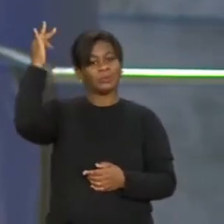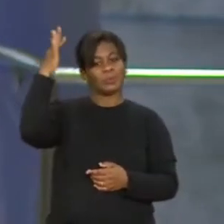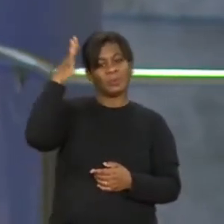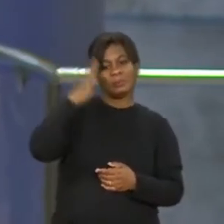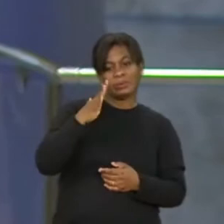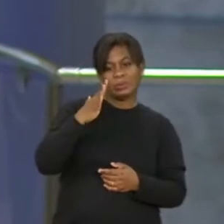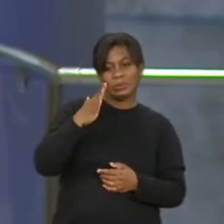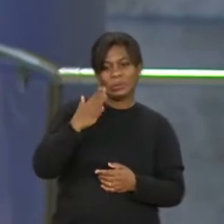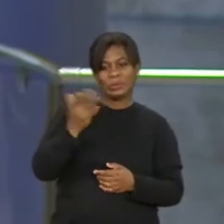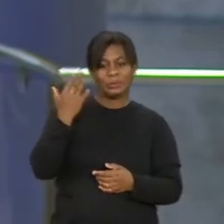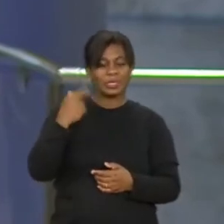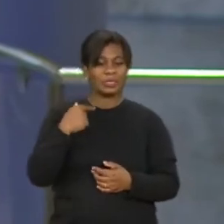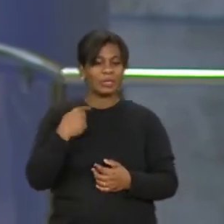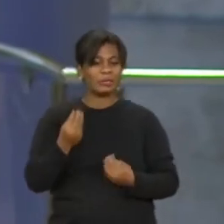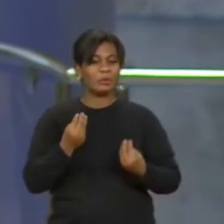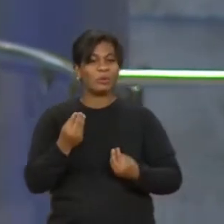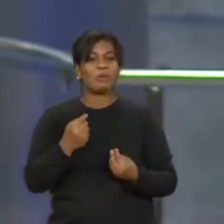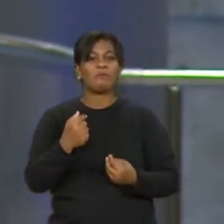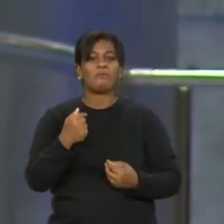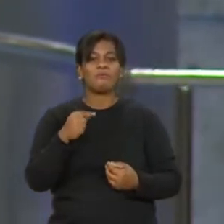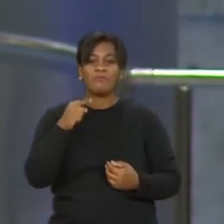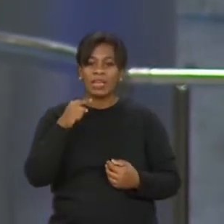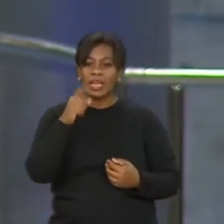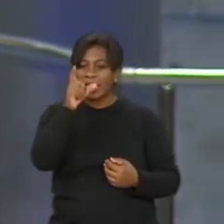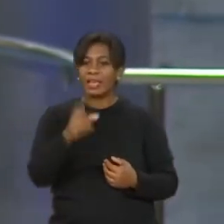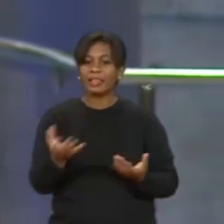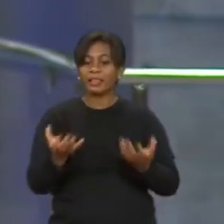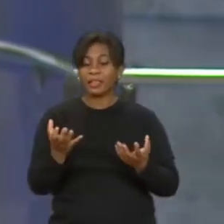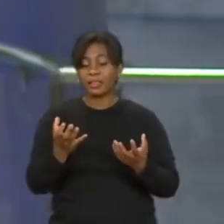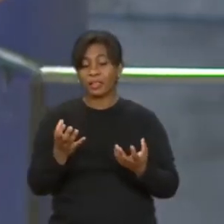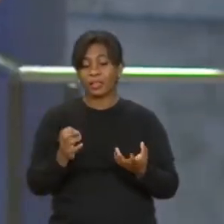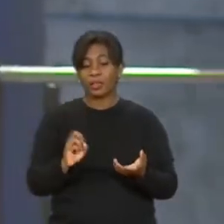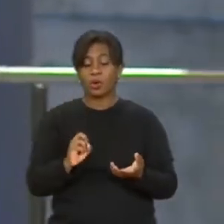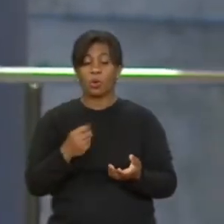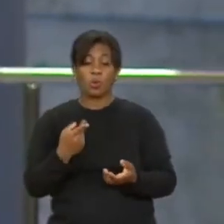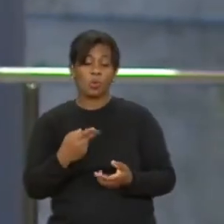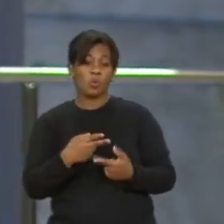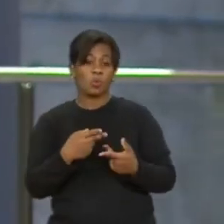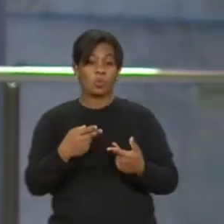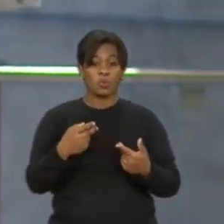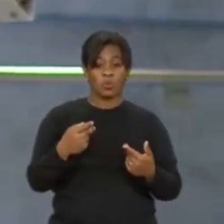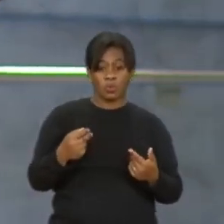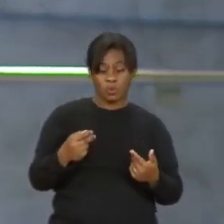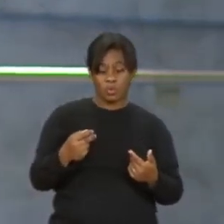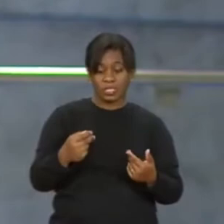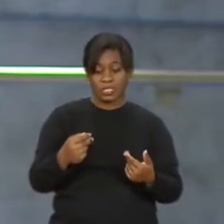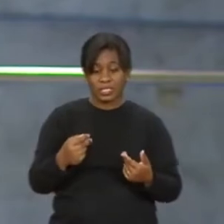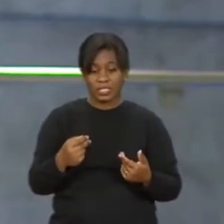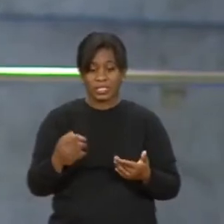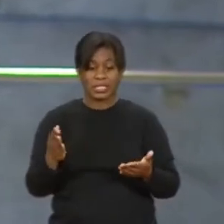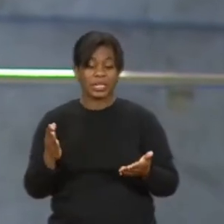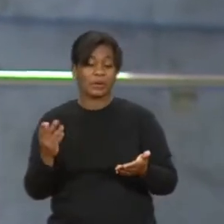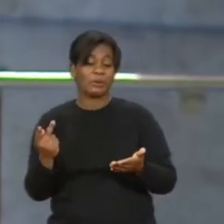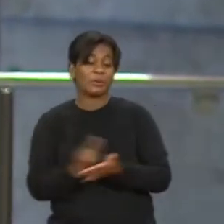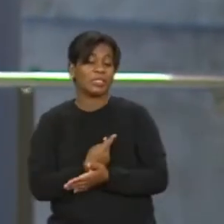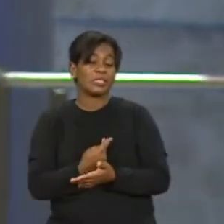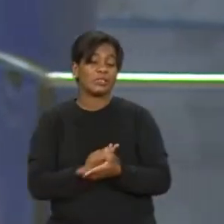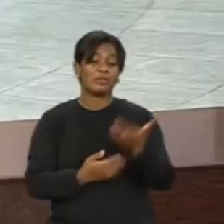deveria honrar, ou coisas desse tipo, que hoje não deixa ela ser a mesma que ela era no